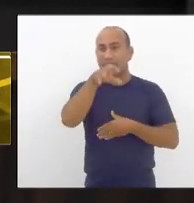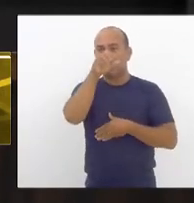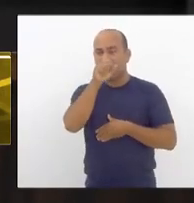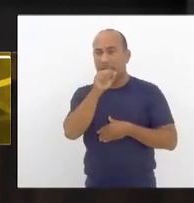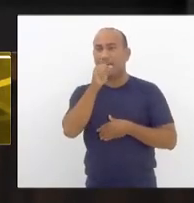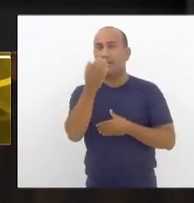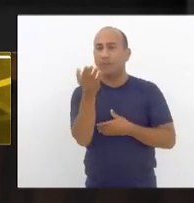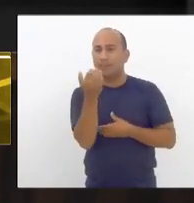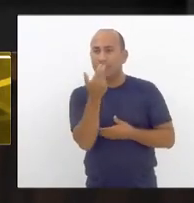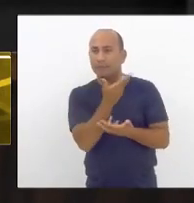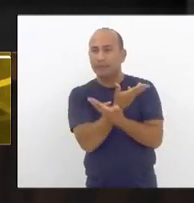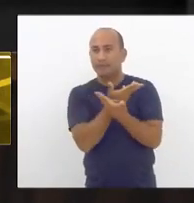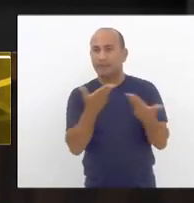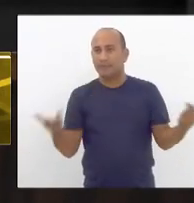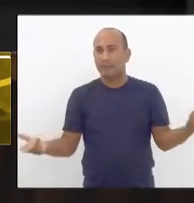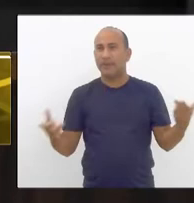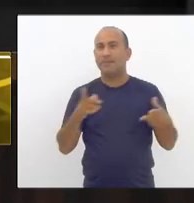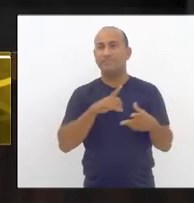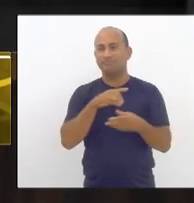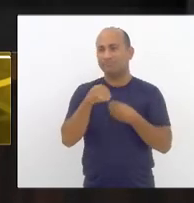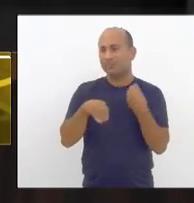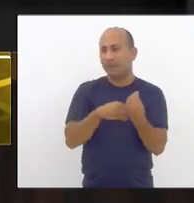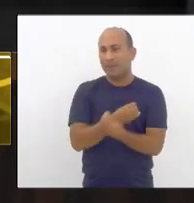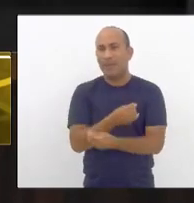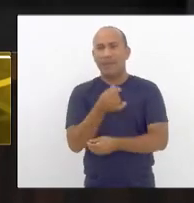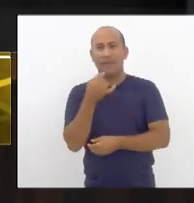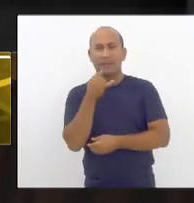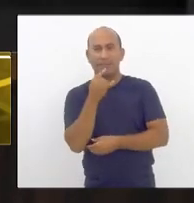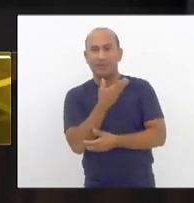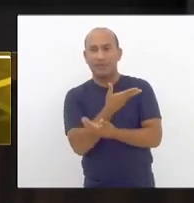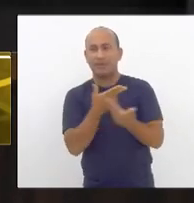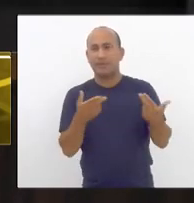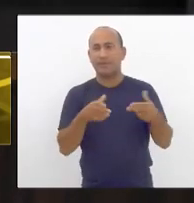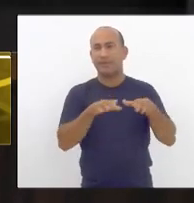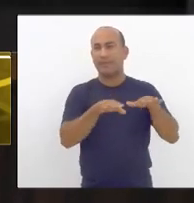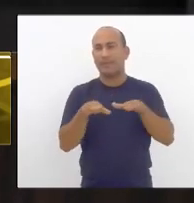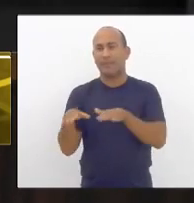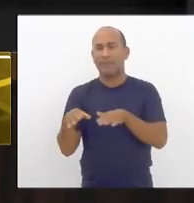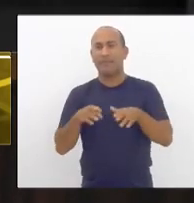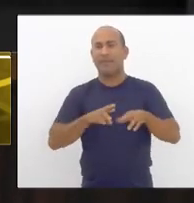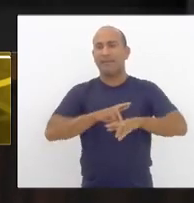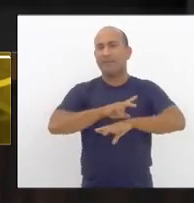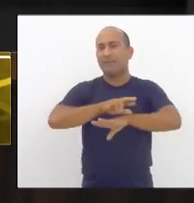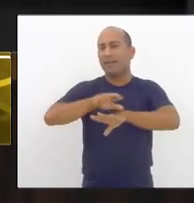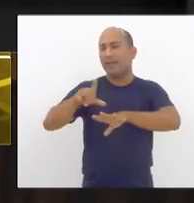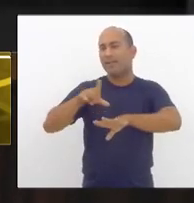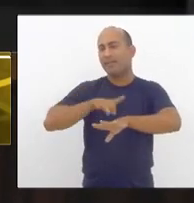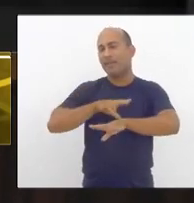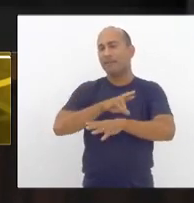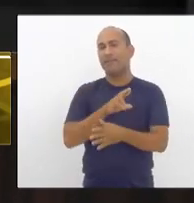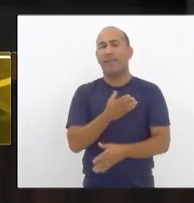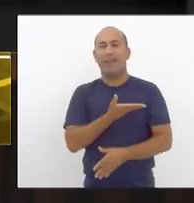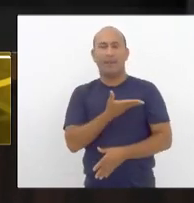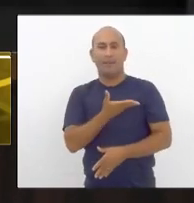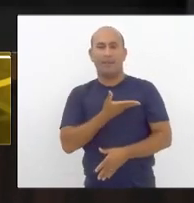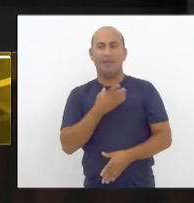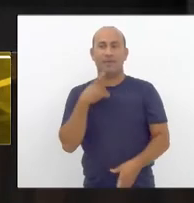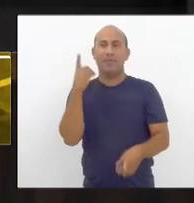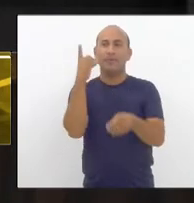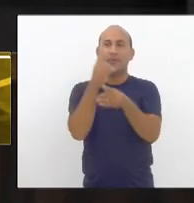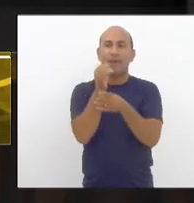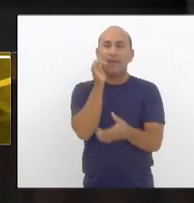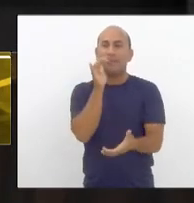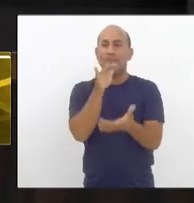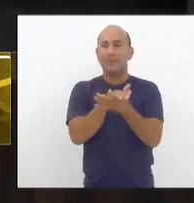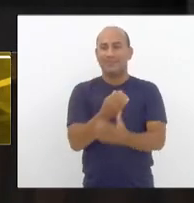entre um drink e um potinho do mesa e de outras mesas fez muitos amigos encontrou sua companheira da